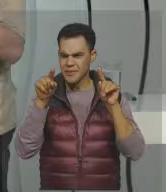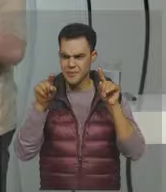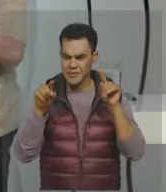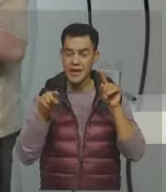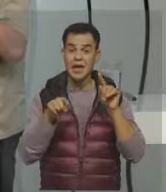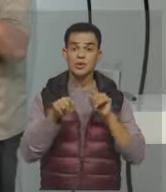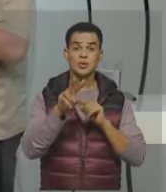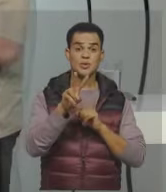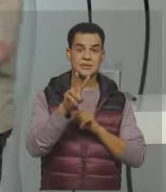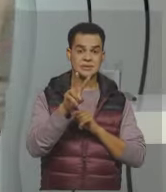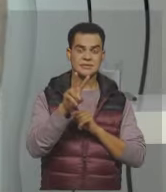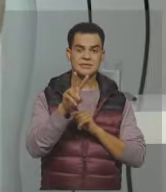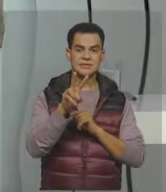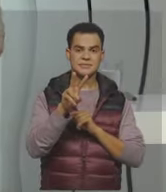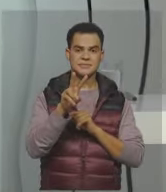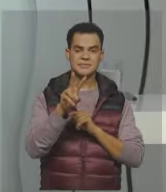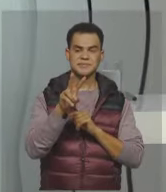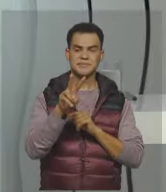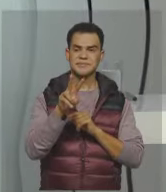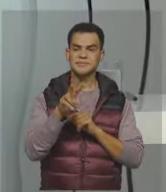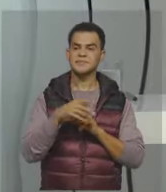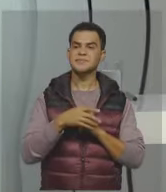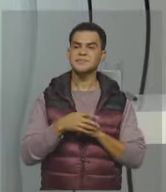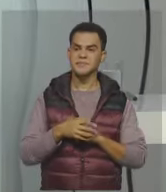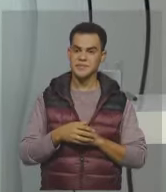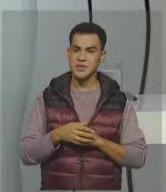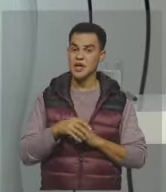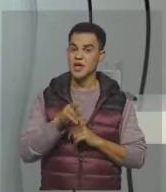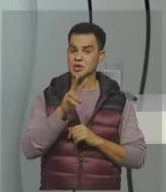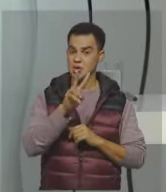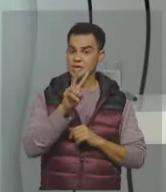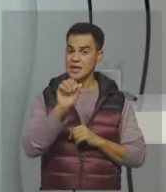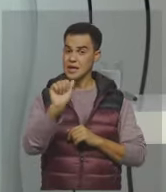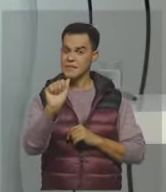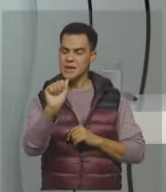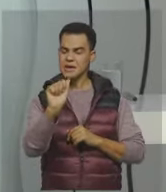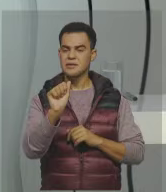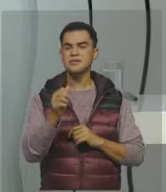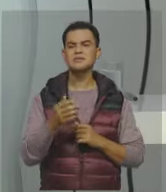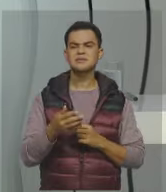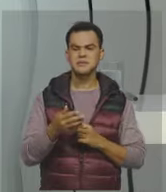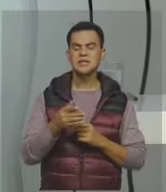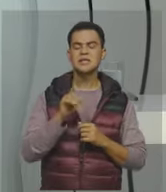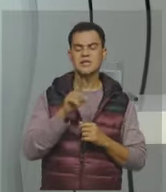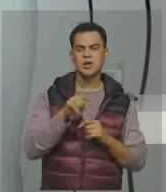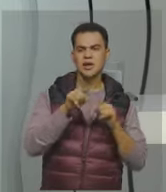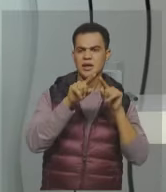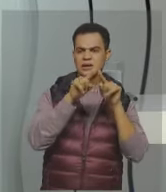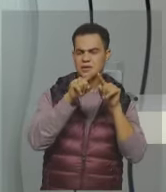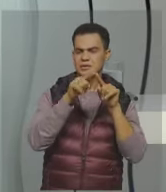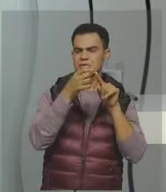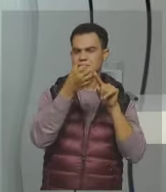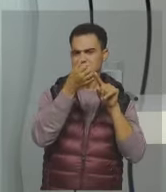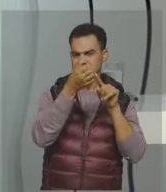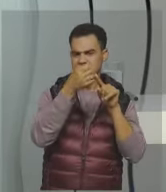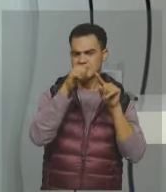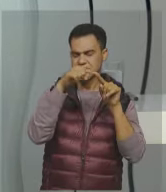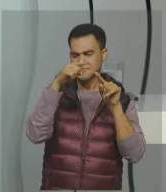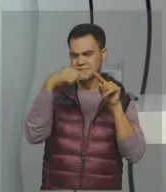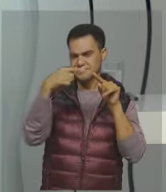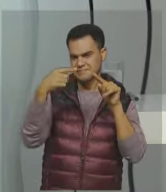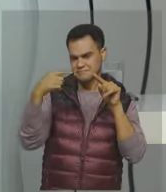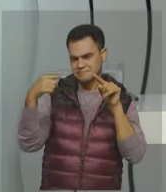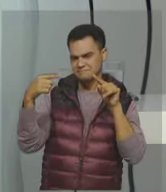2 amperes. Essa corrente, ela está saindo aqui e passando por esse resistor de 6 ohms. Então, eu tenho 2